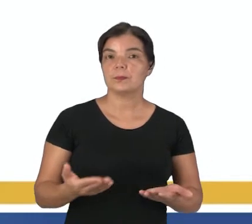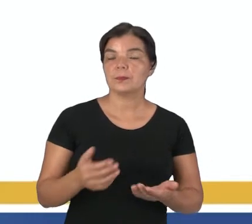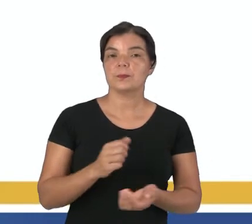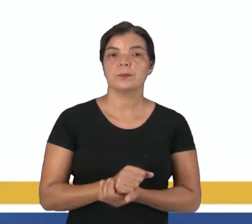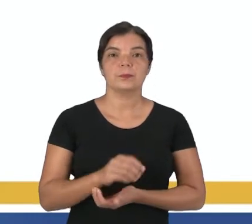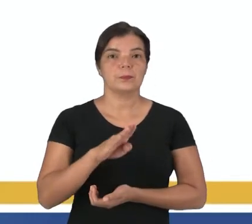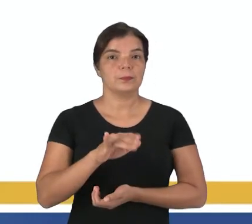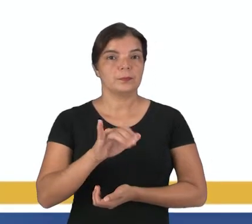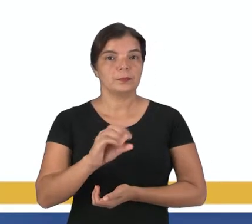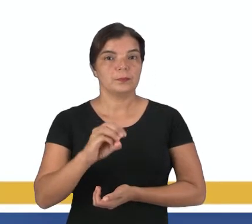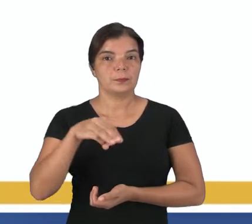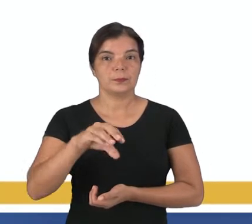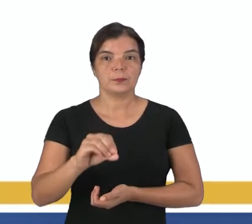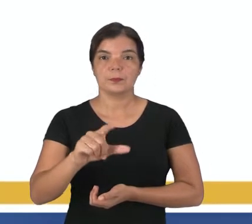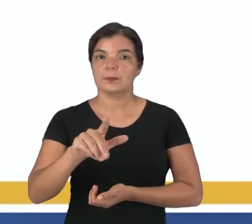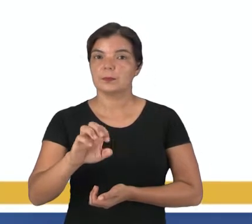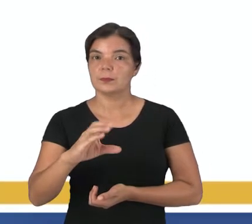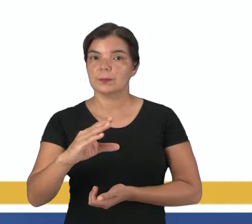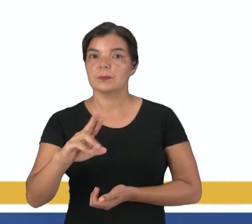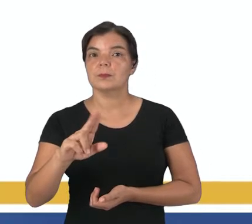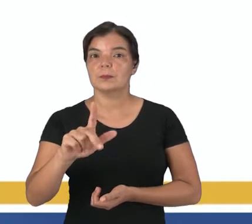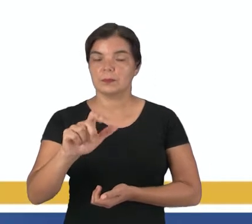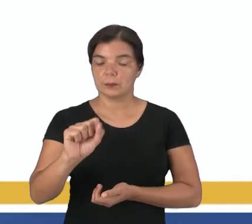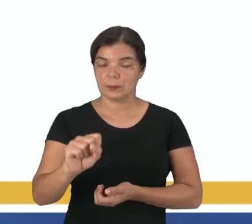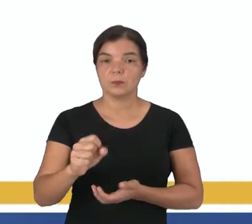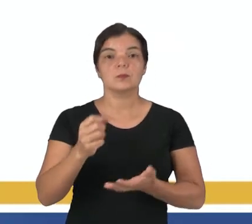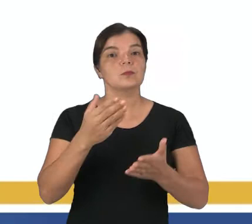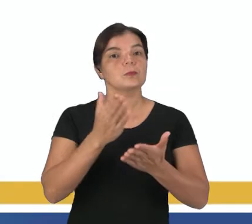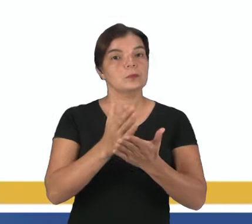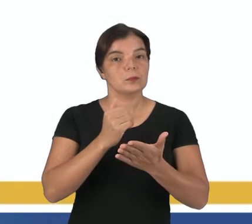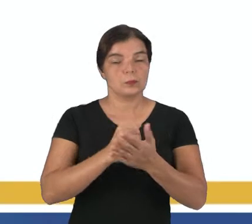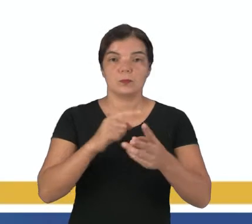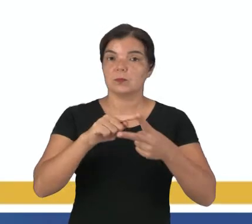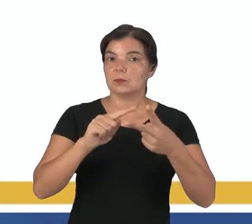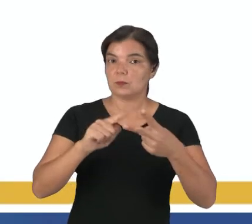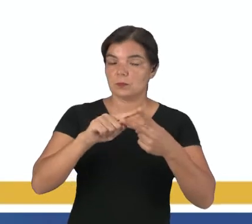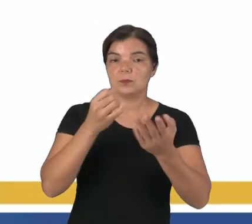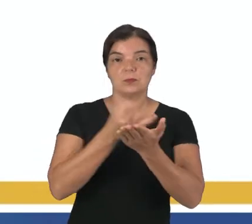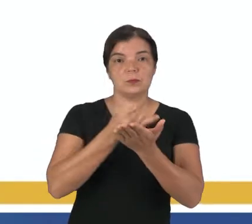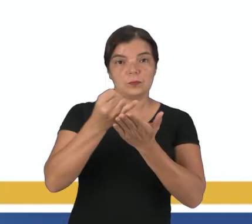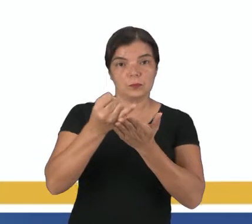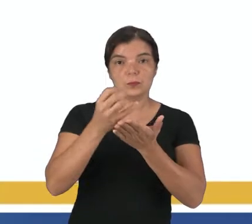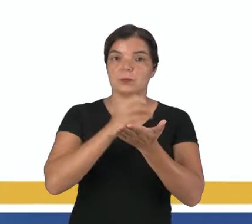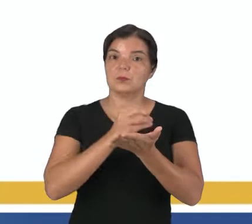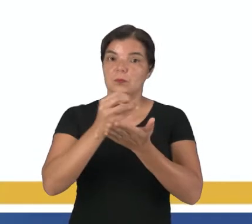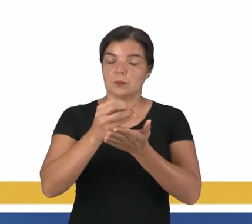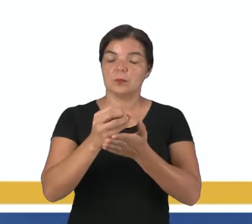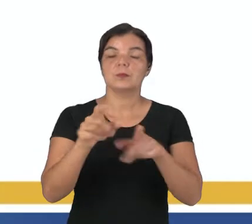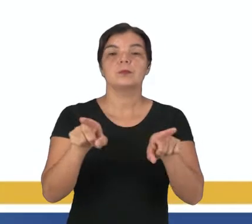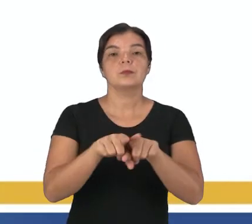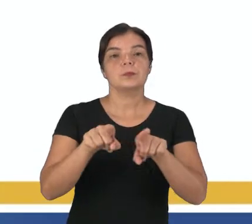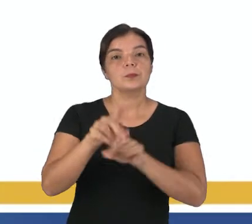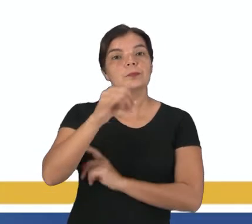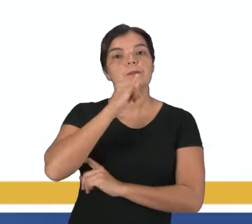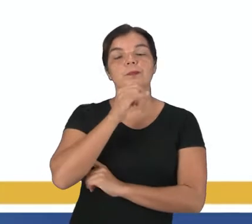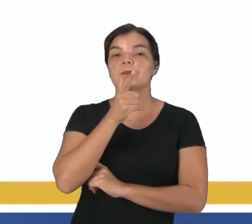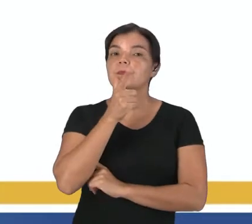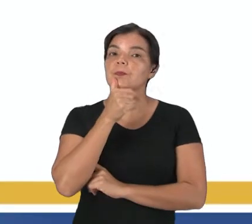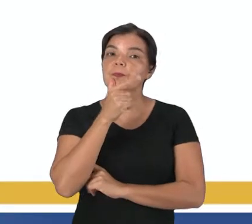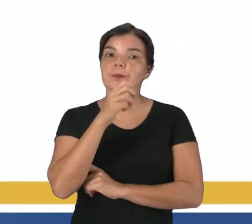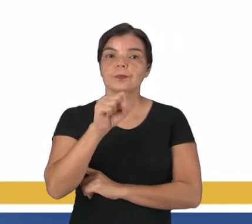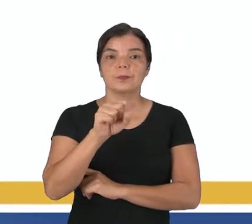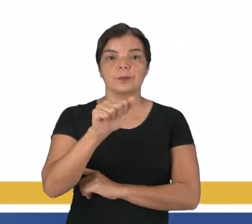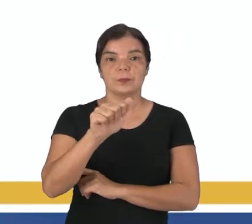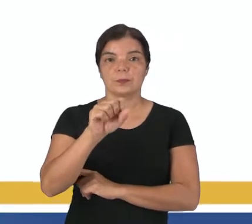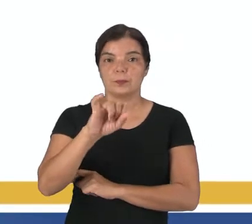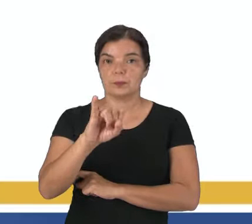é bom as biomoléculas elas podem ser divididas em inorgânicas ou orgânicas por exemplo a água e os sais minerais elas